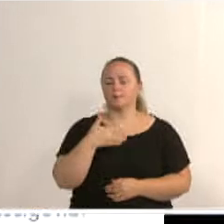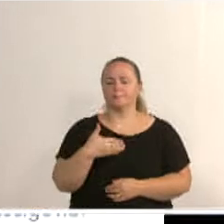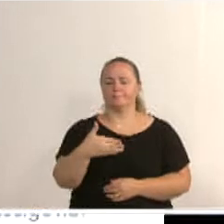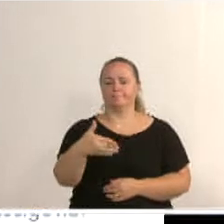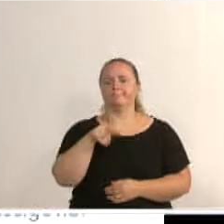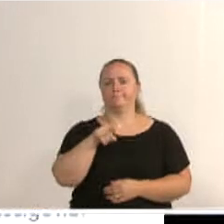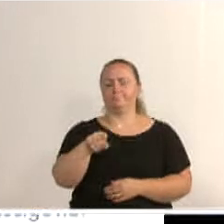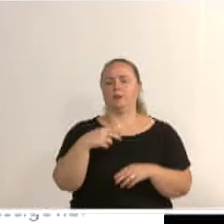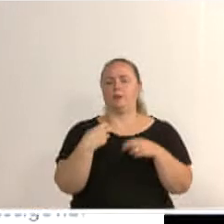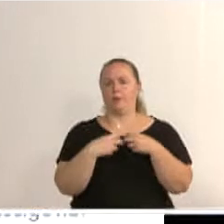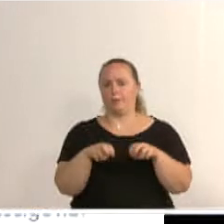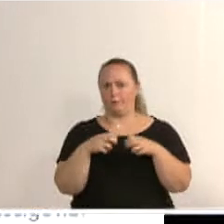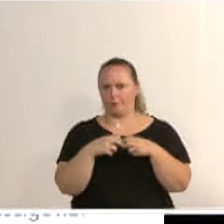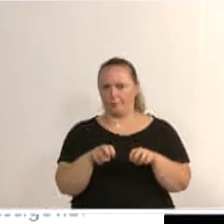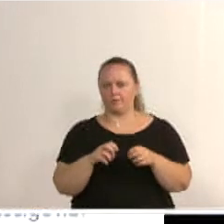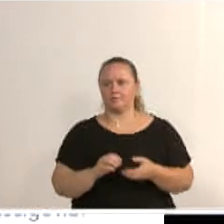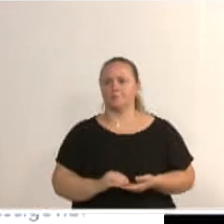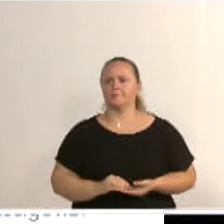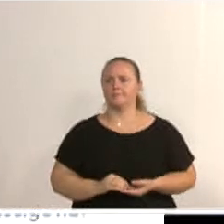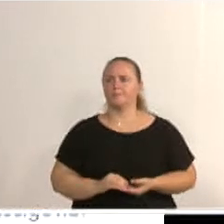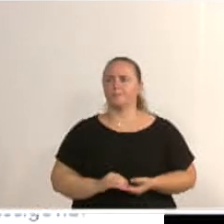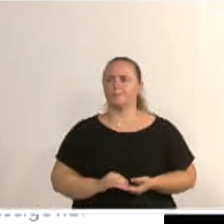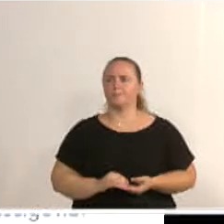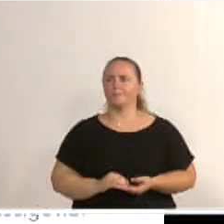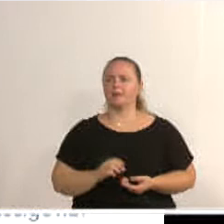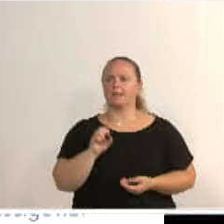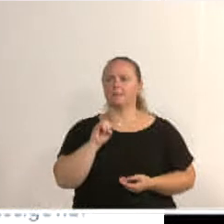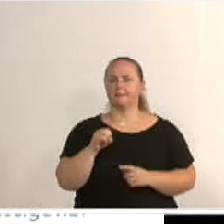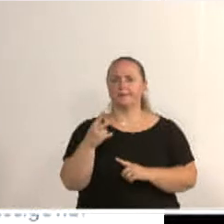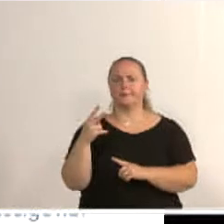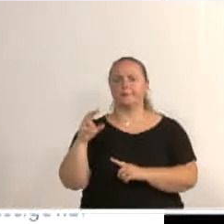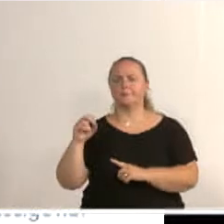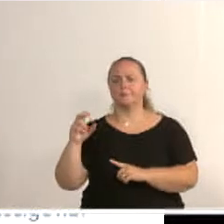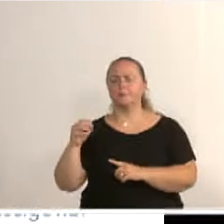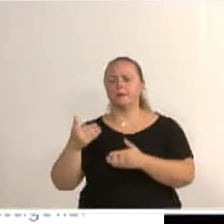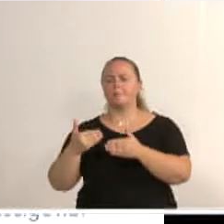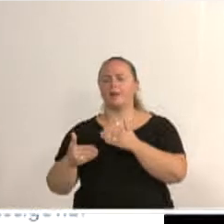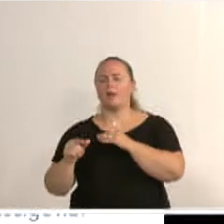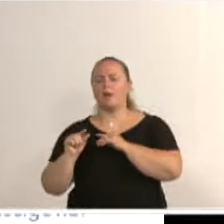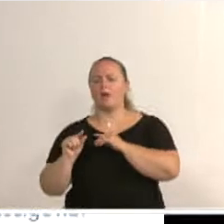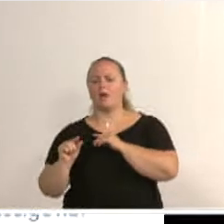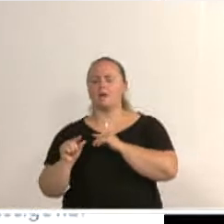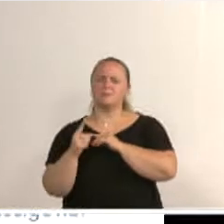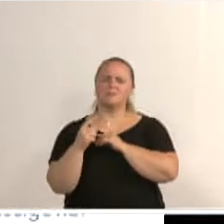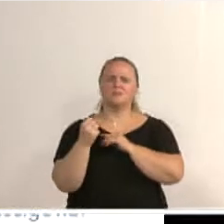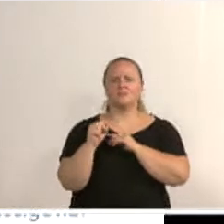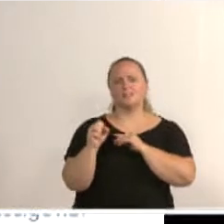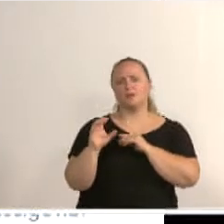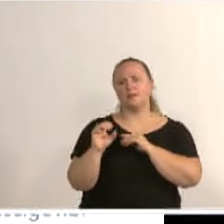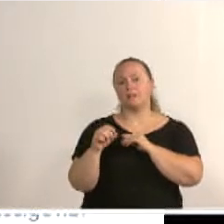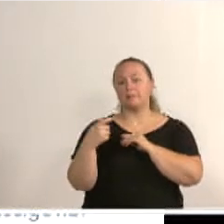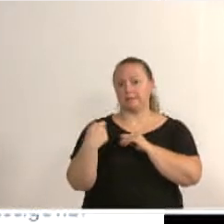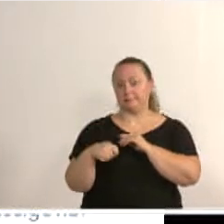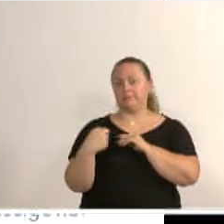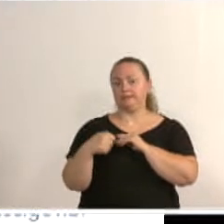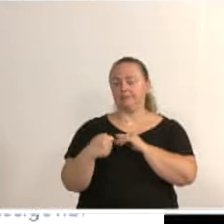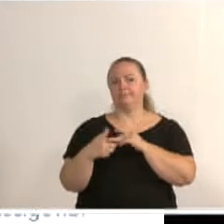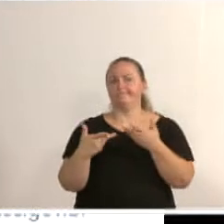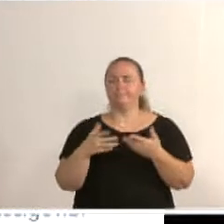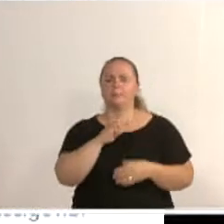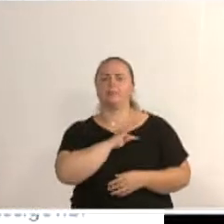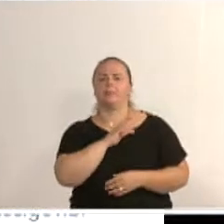daquele ônibus. Se colocar 200, você está perdendo em termos de potência, 180 seria necessário técnico para